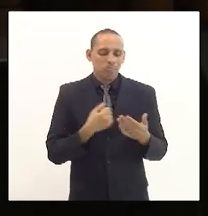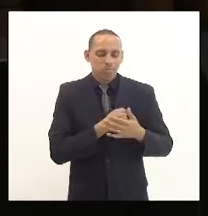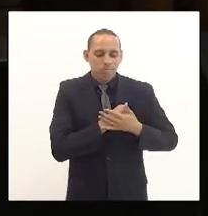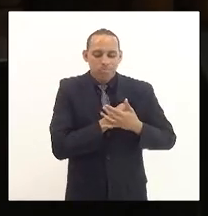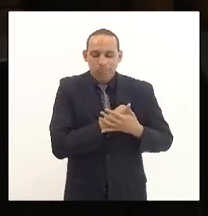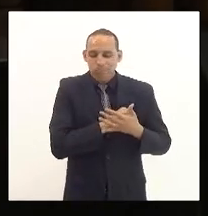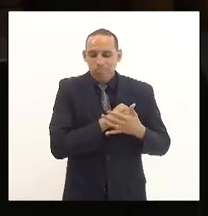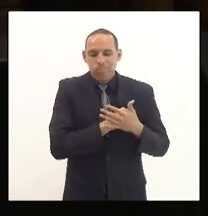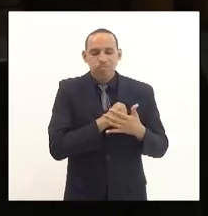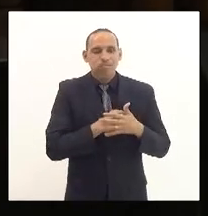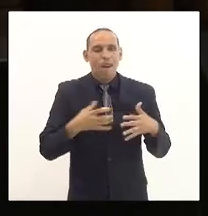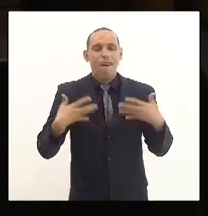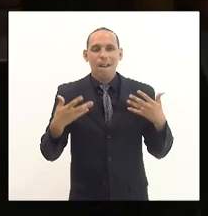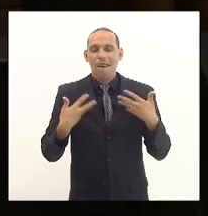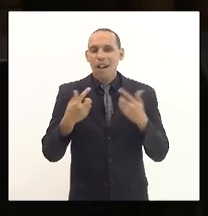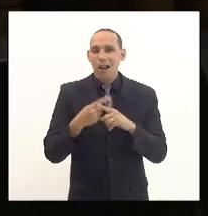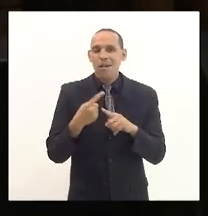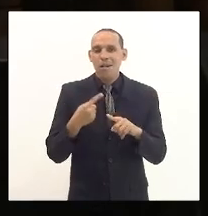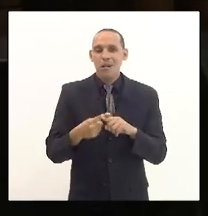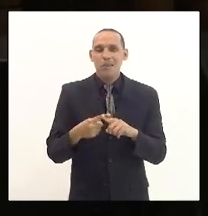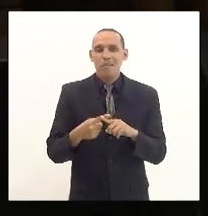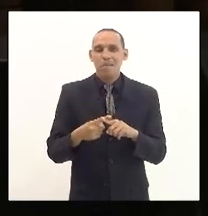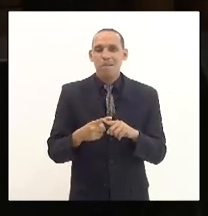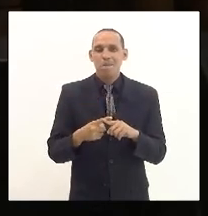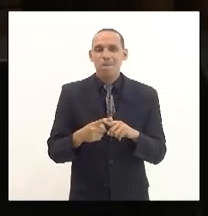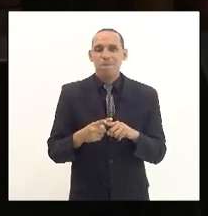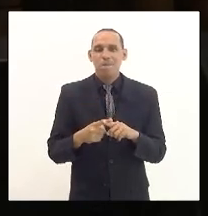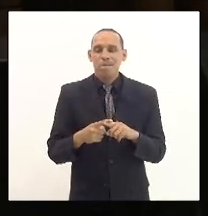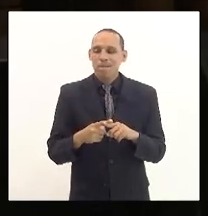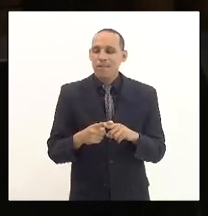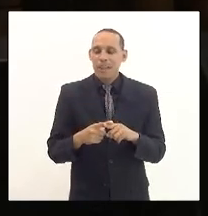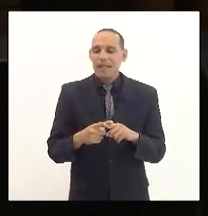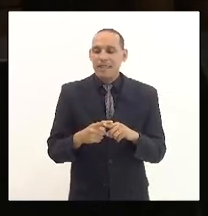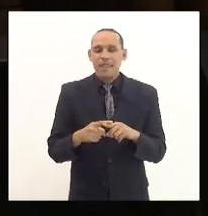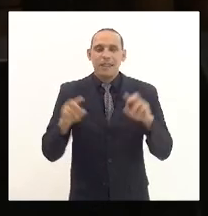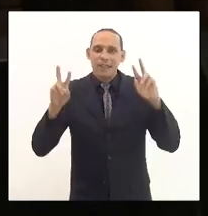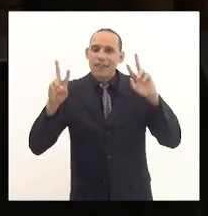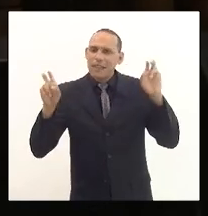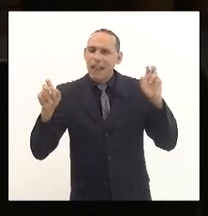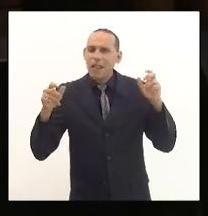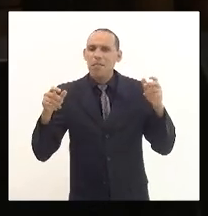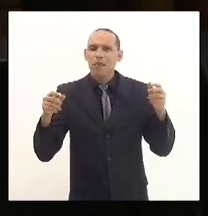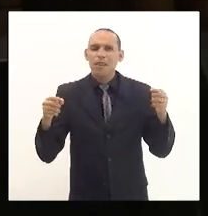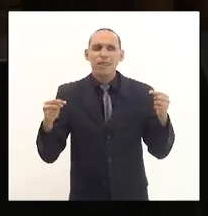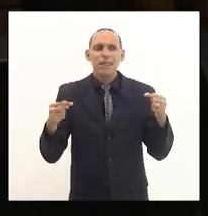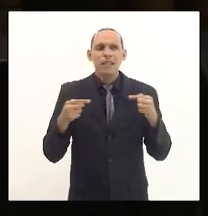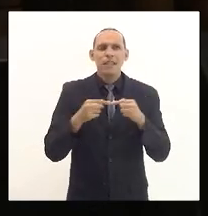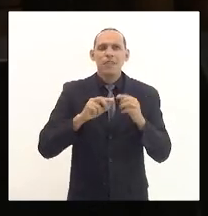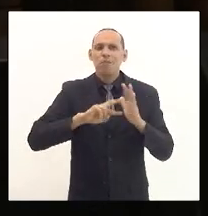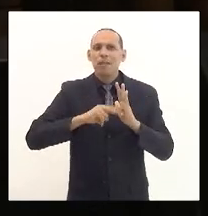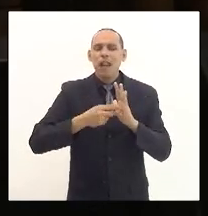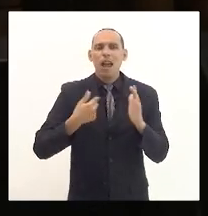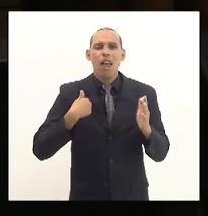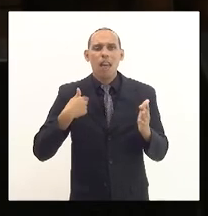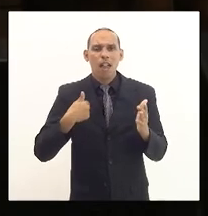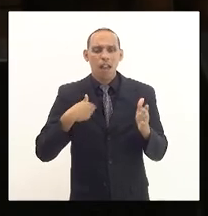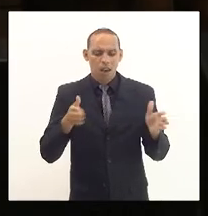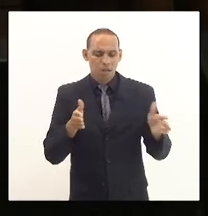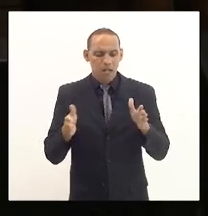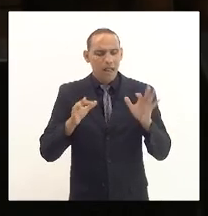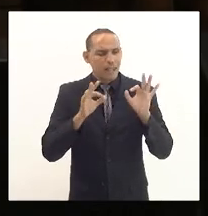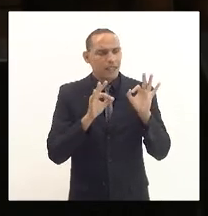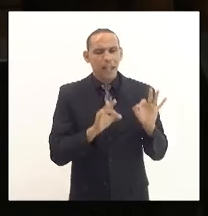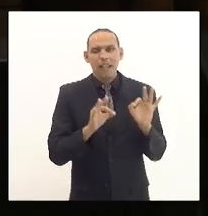tema Porque isso me diz que eu tenho pautado meu mandato por caminhos muito